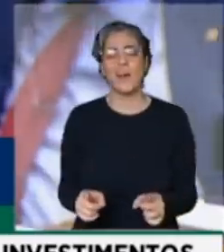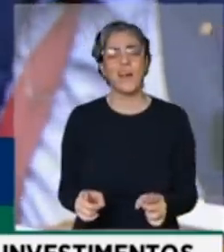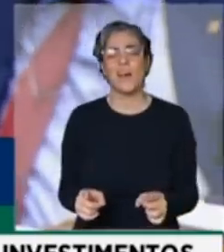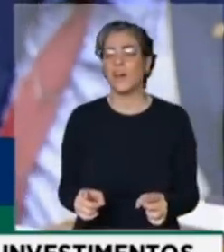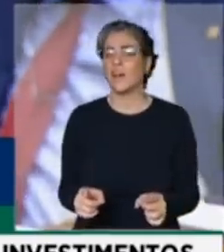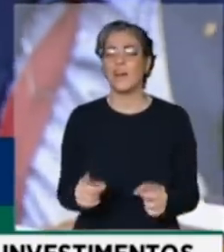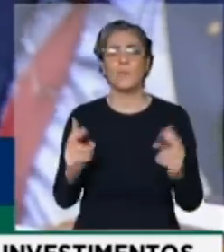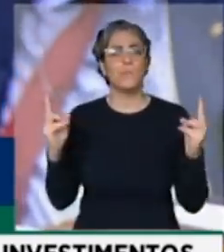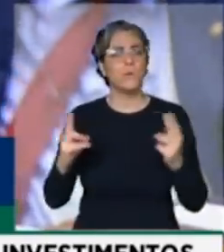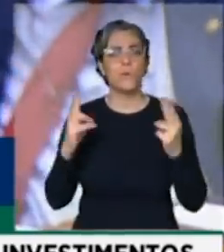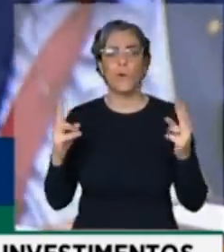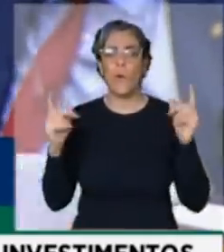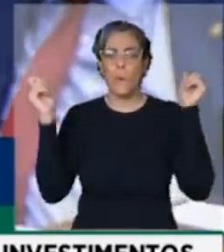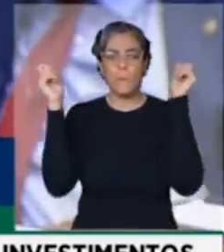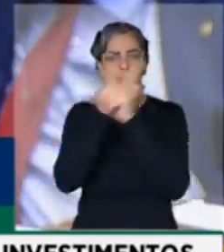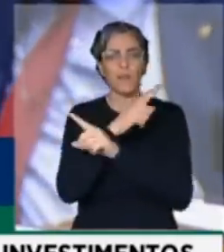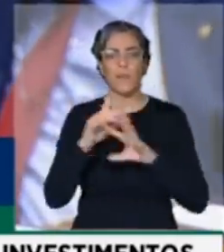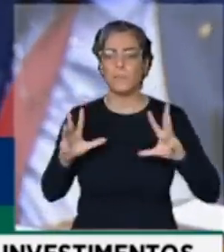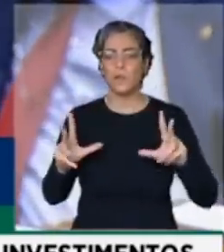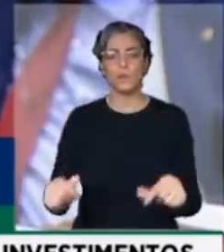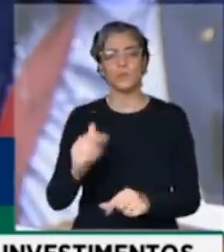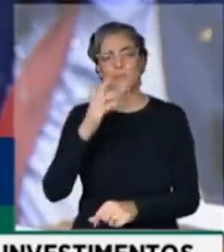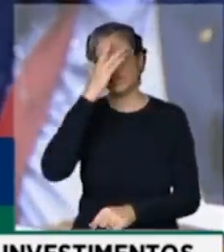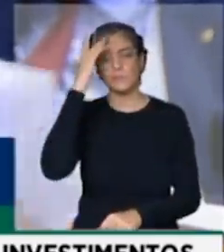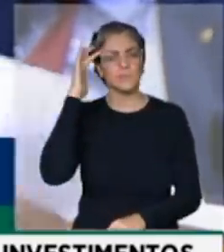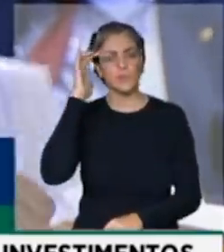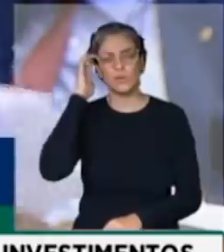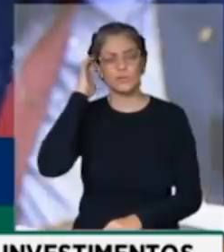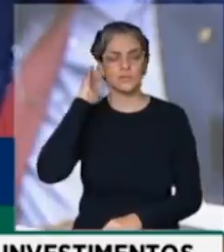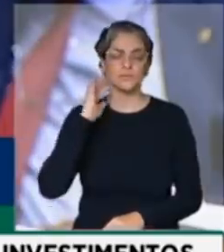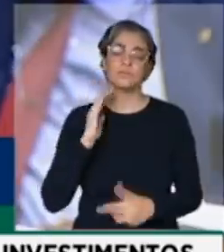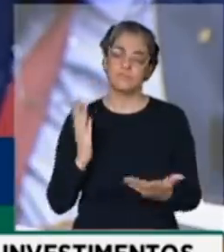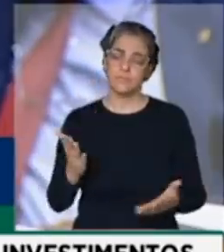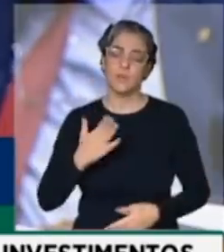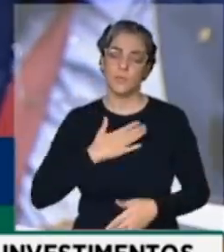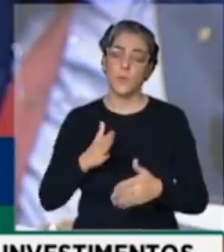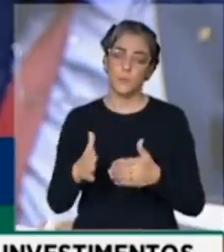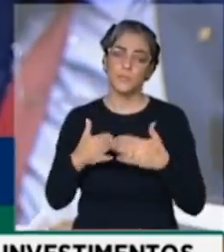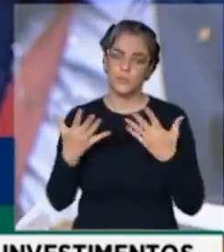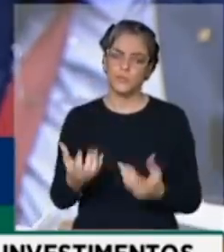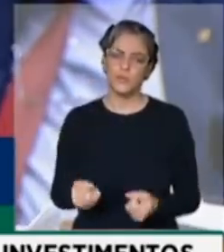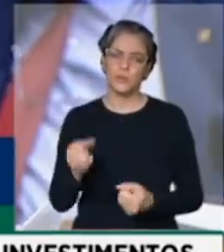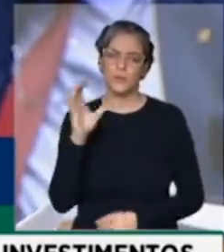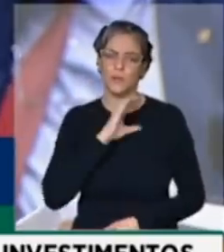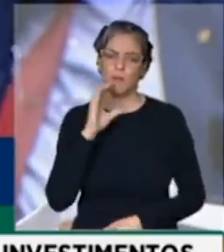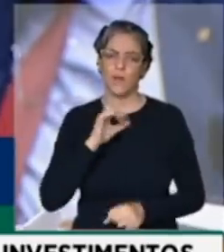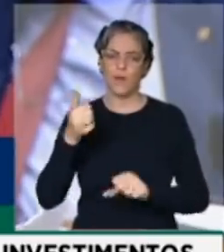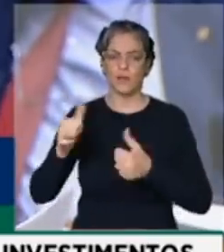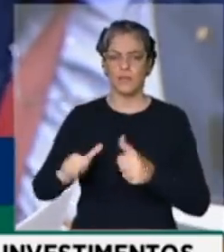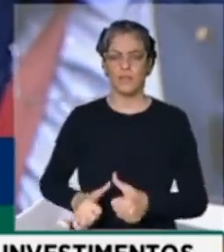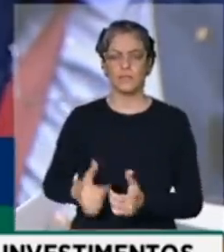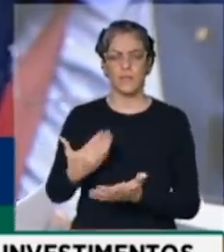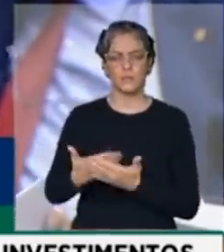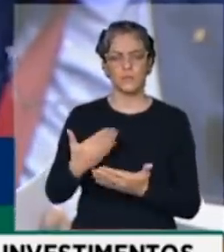resto seja complicado, né, que para todo o resto seja um sistema complexo. Então também fica o meu apelo para que a gente analise, estude e